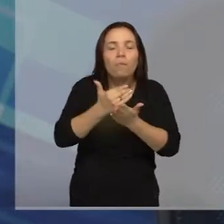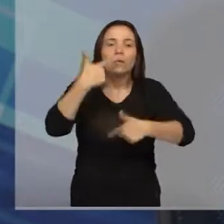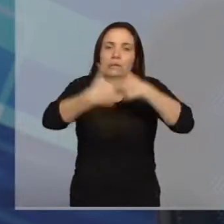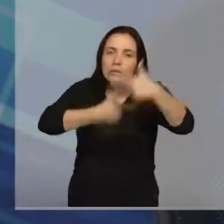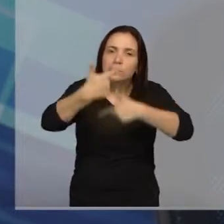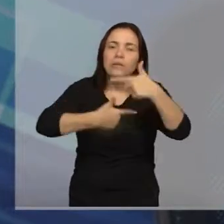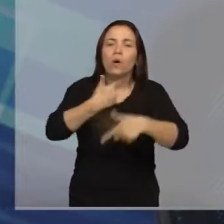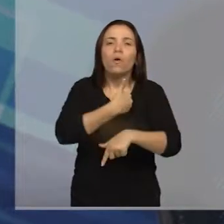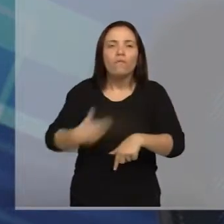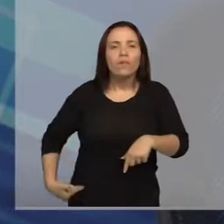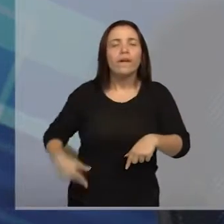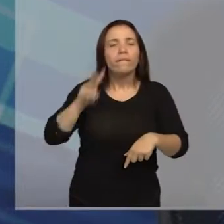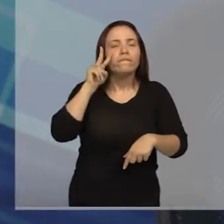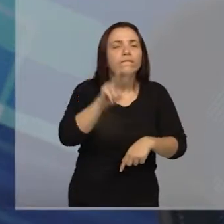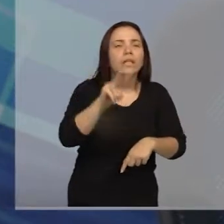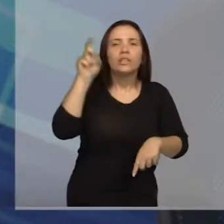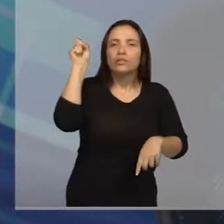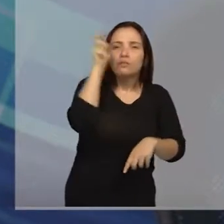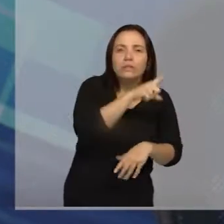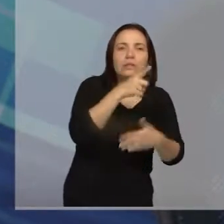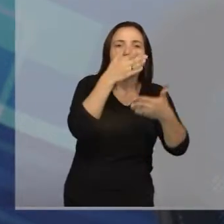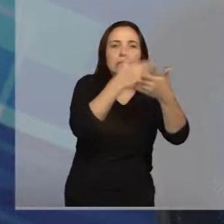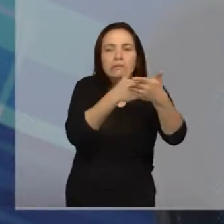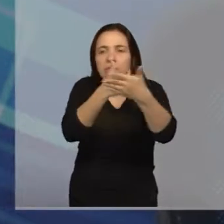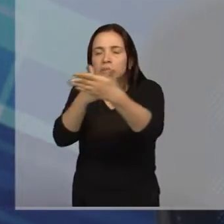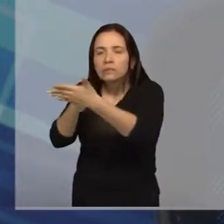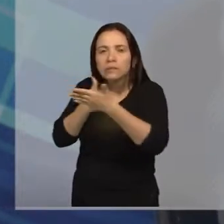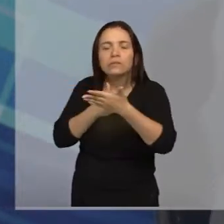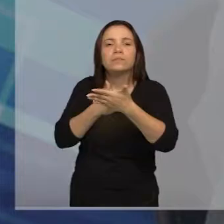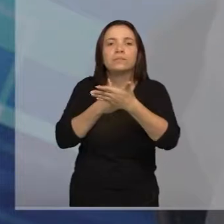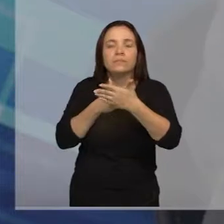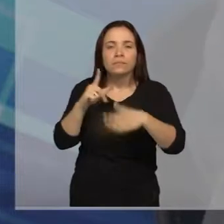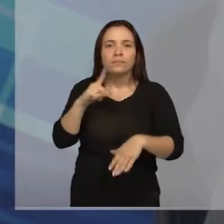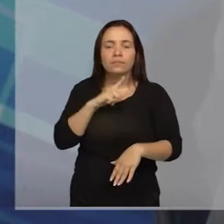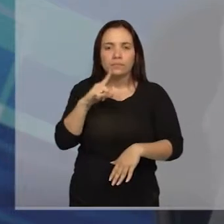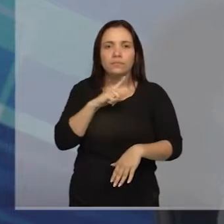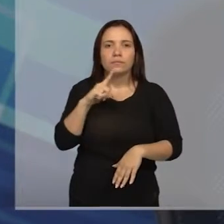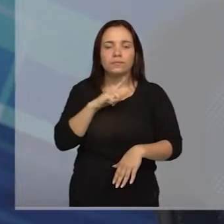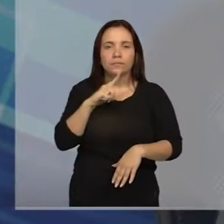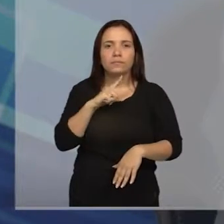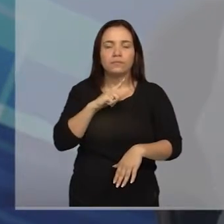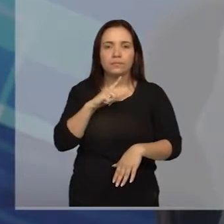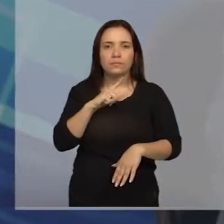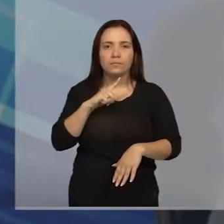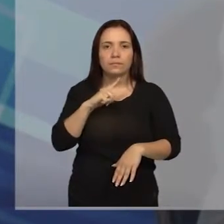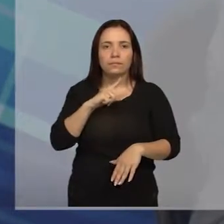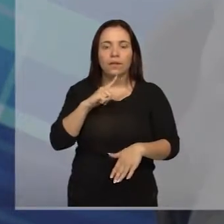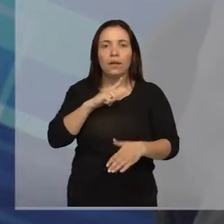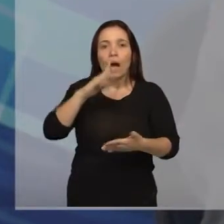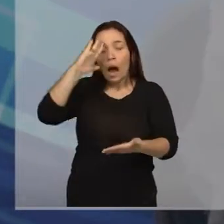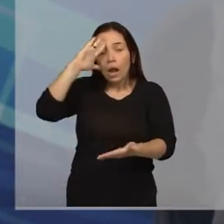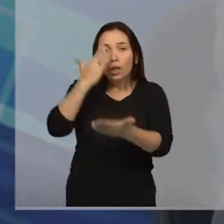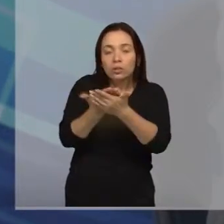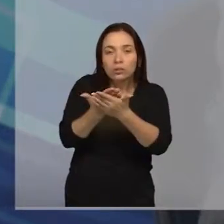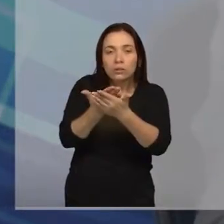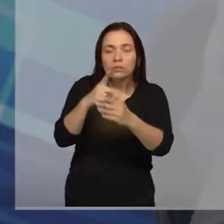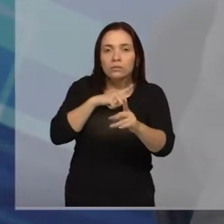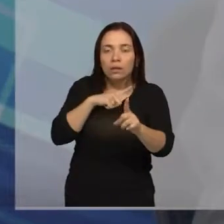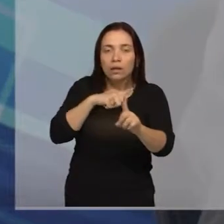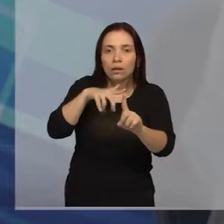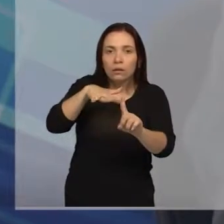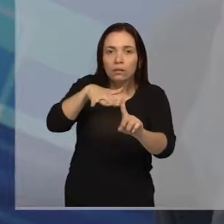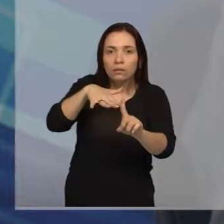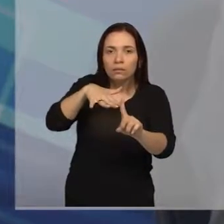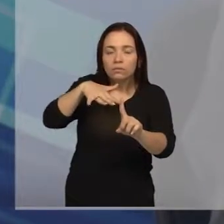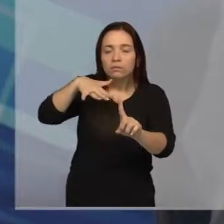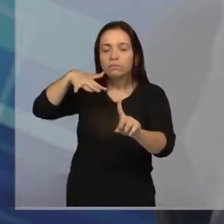com dificuldades para realizar aquilo que foi prometido, essa credibilidade ela vai se arrefecendo, se esgaçando, e o governo vai